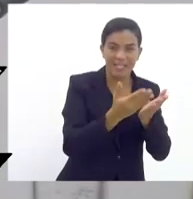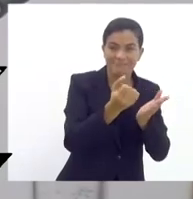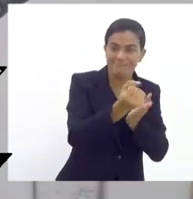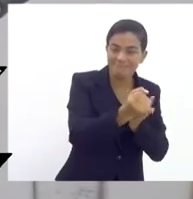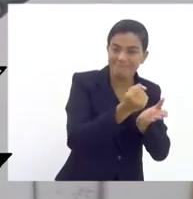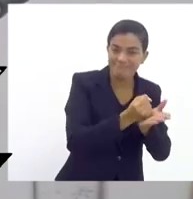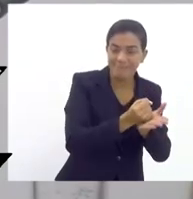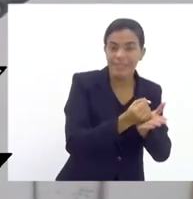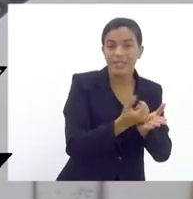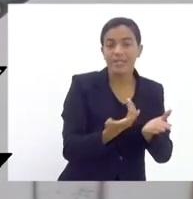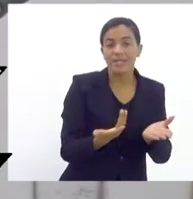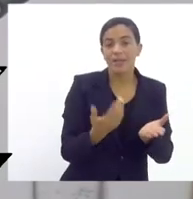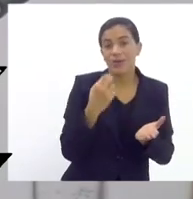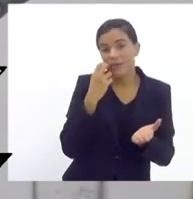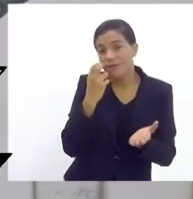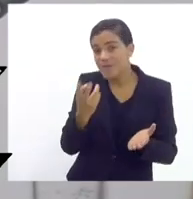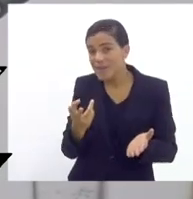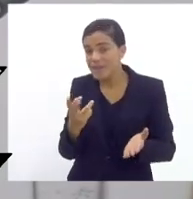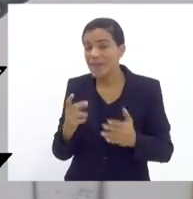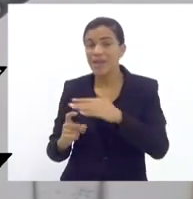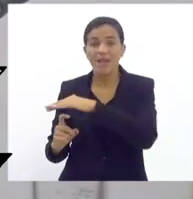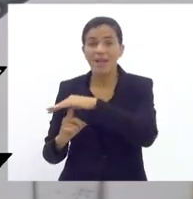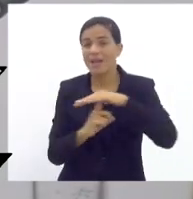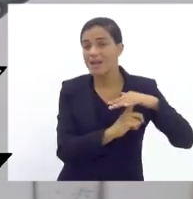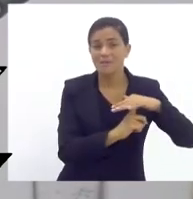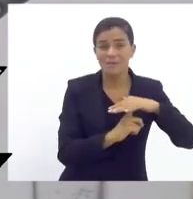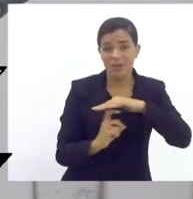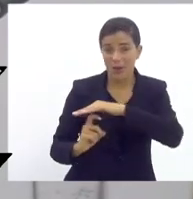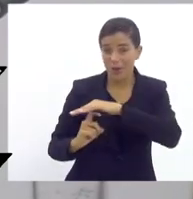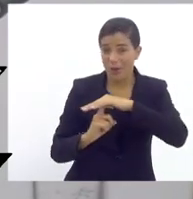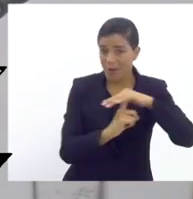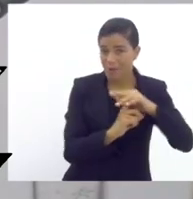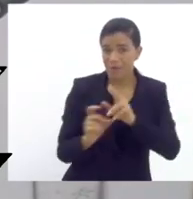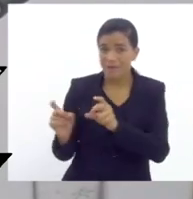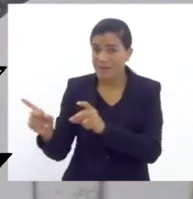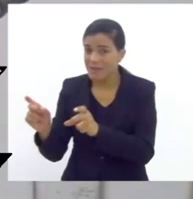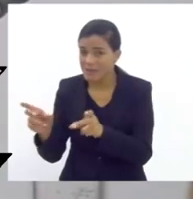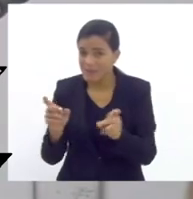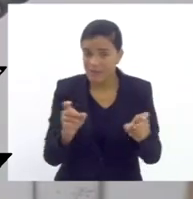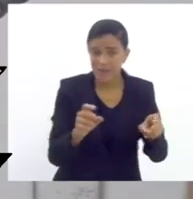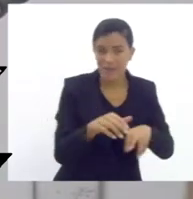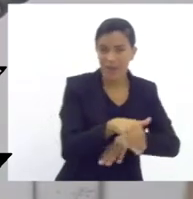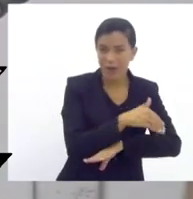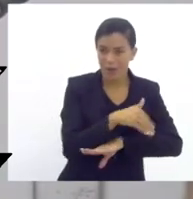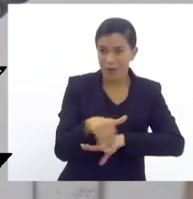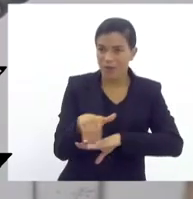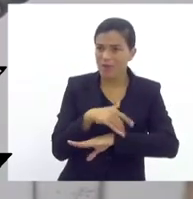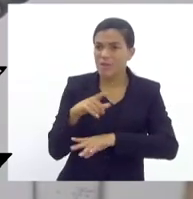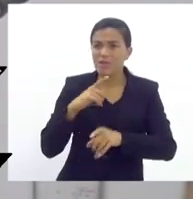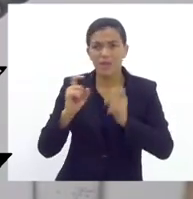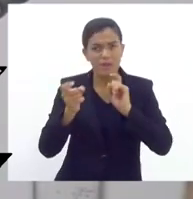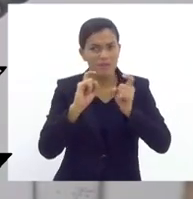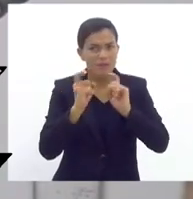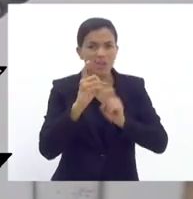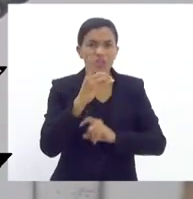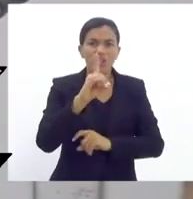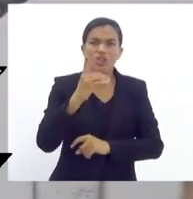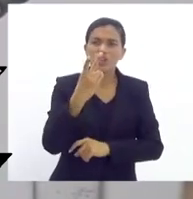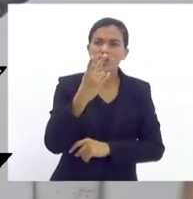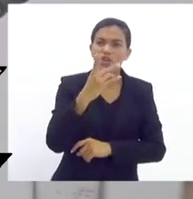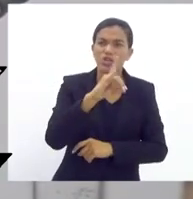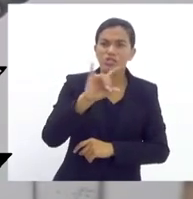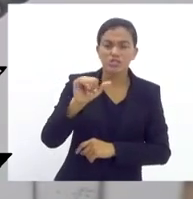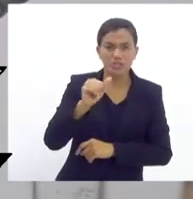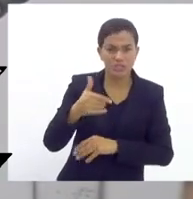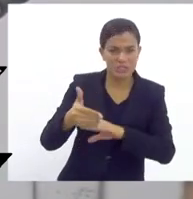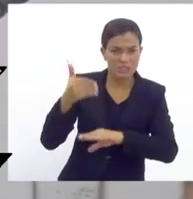e quanto vocês viu os camelotes Os Camelôs que estão vendendo na Rua teve um odiando sobre isso algumas dias atrás já que